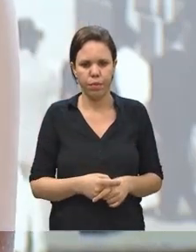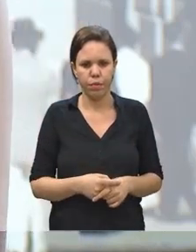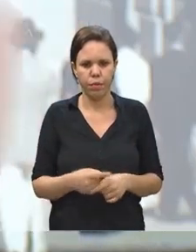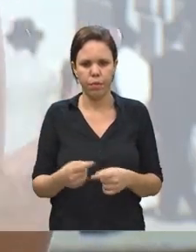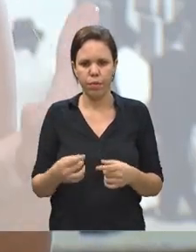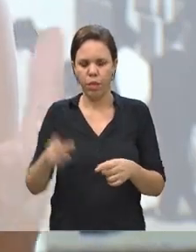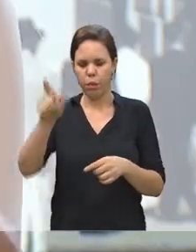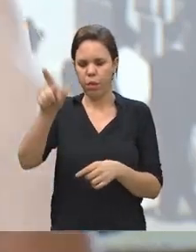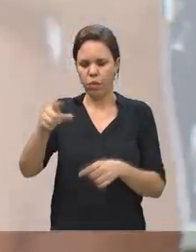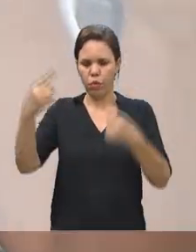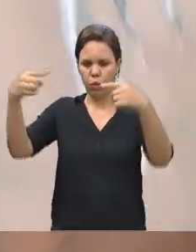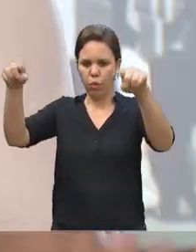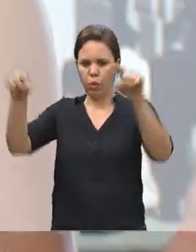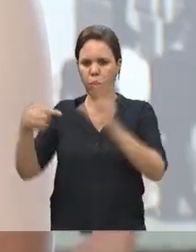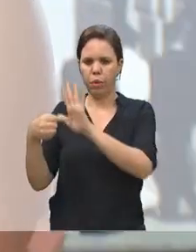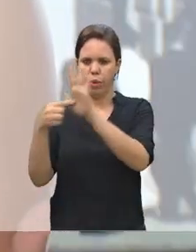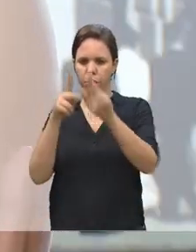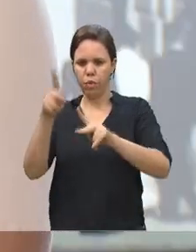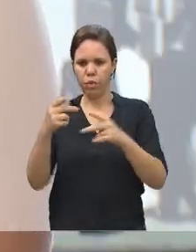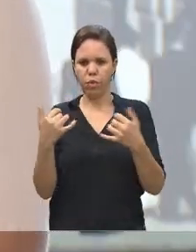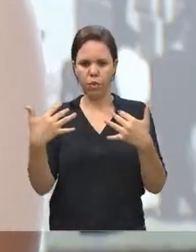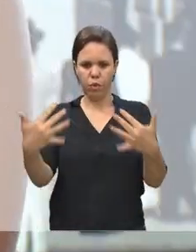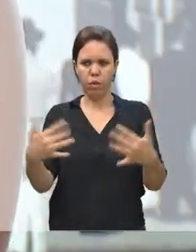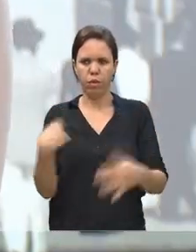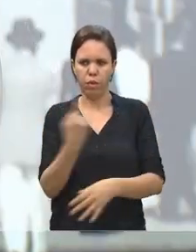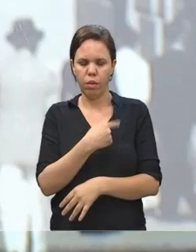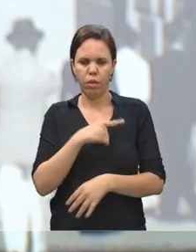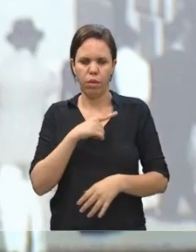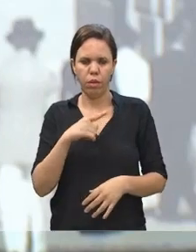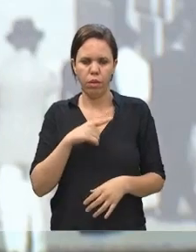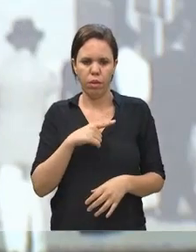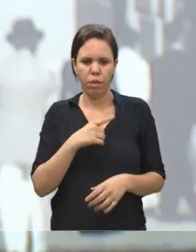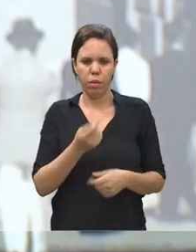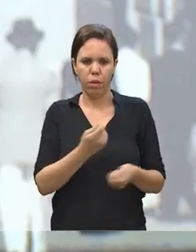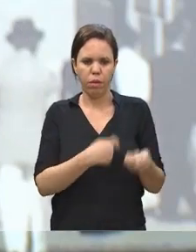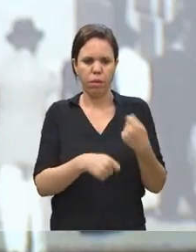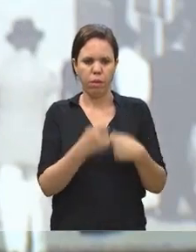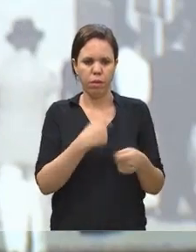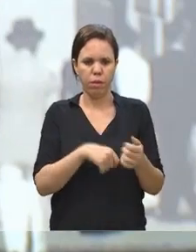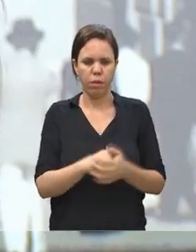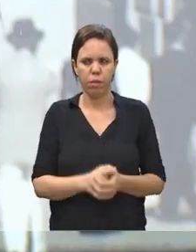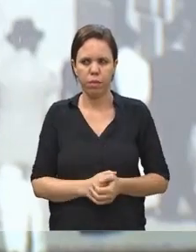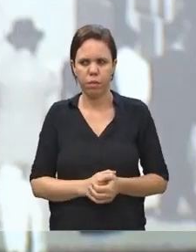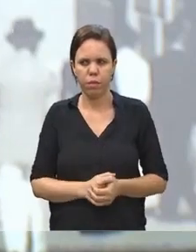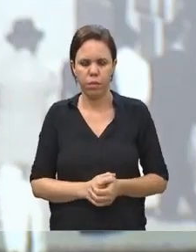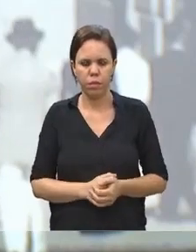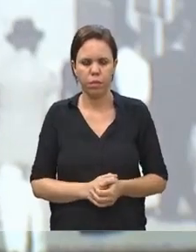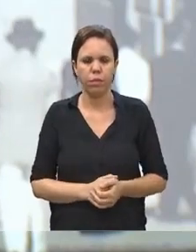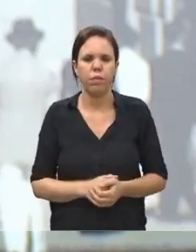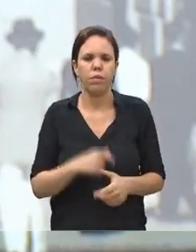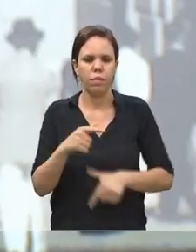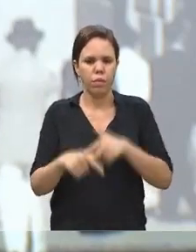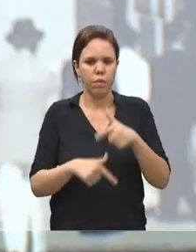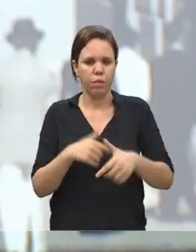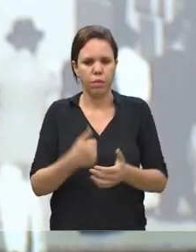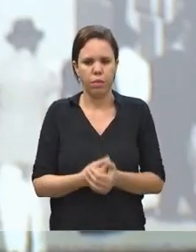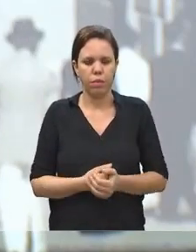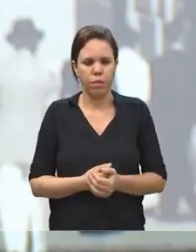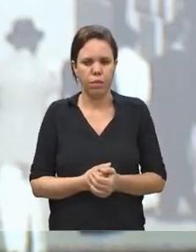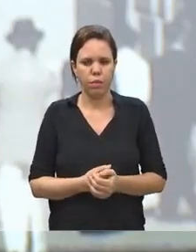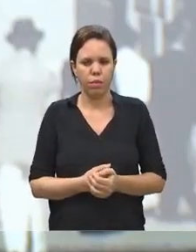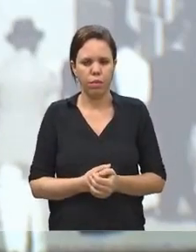estão apresentando o concerto para o público. E a gente tem o corpo administrativo, que trabalha